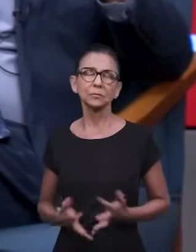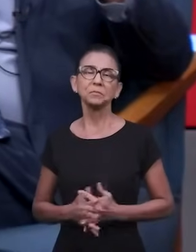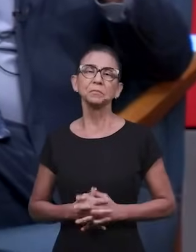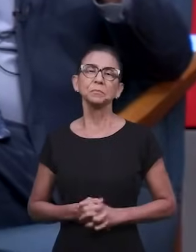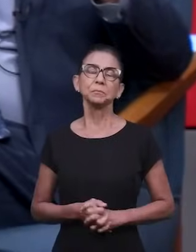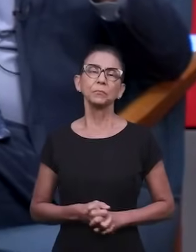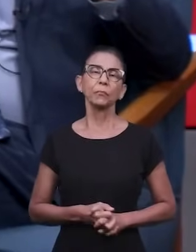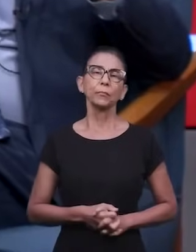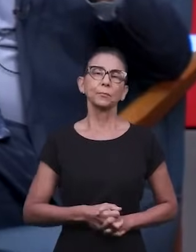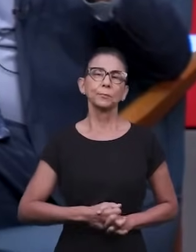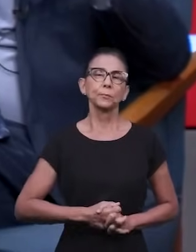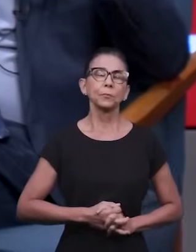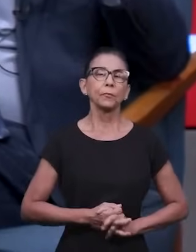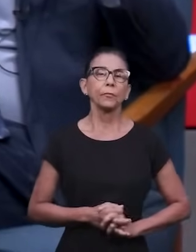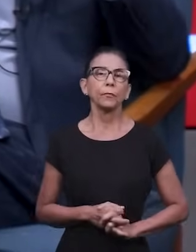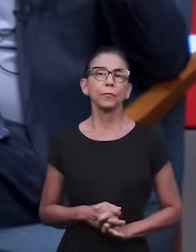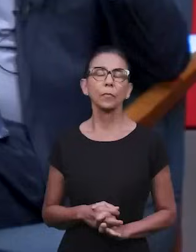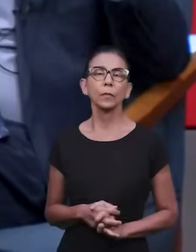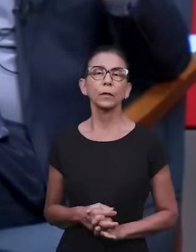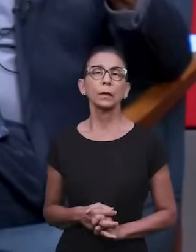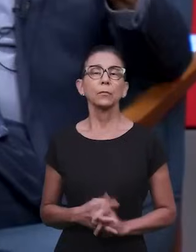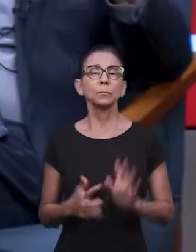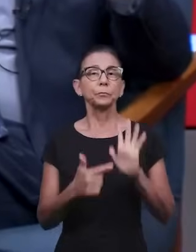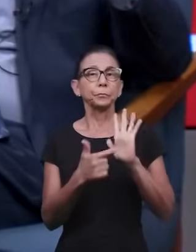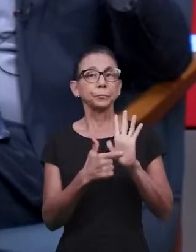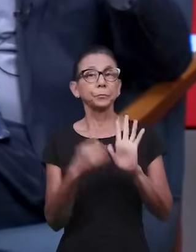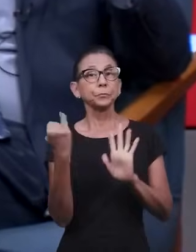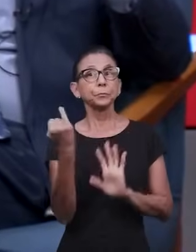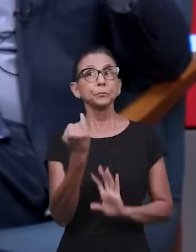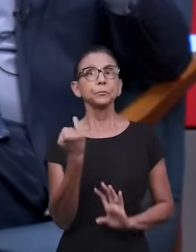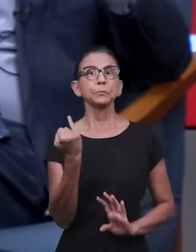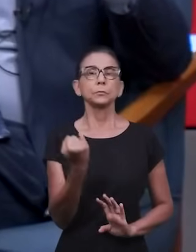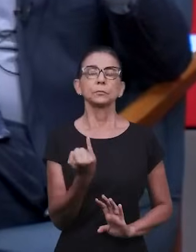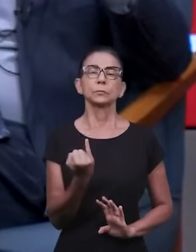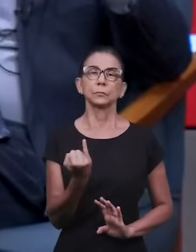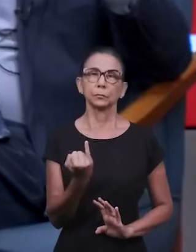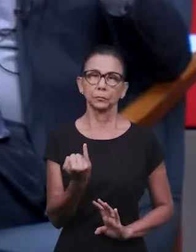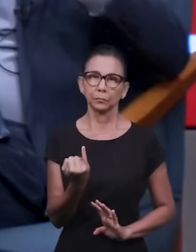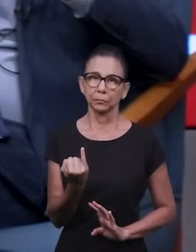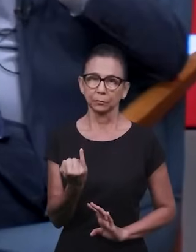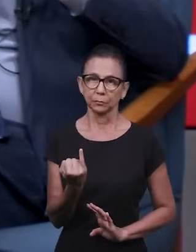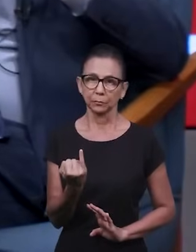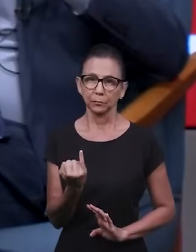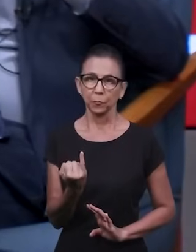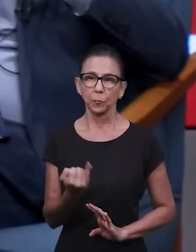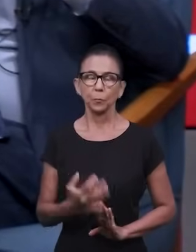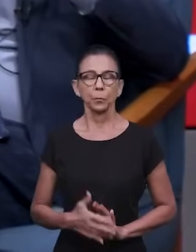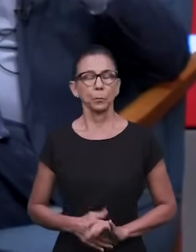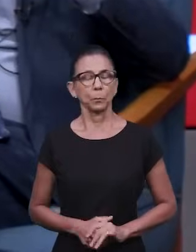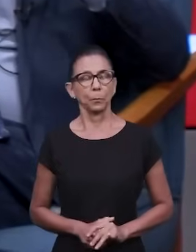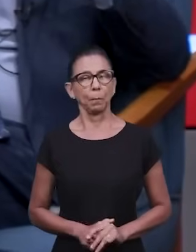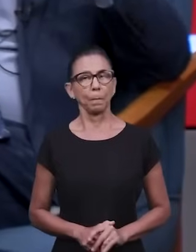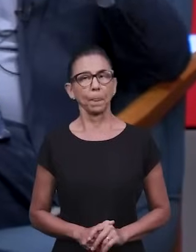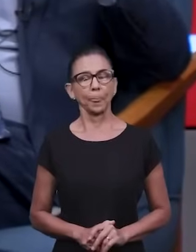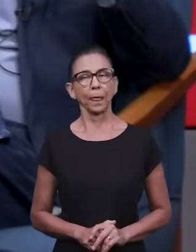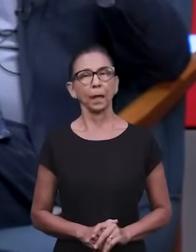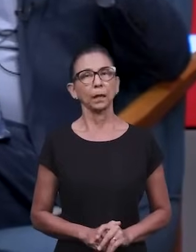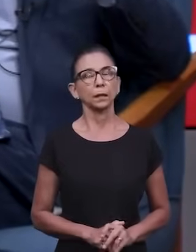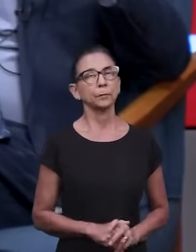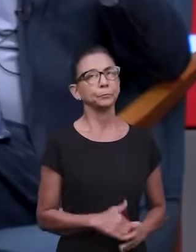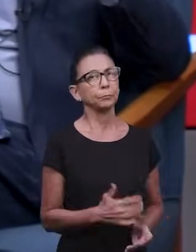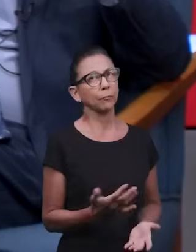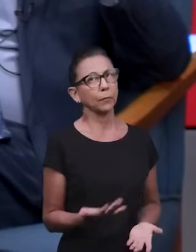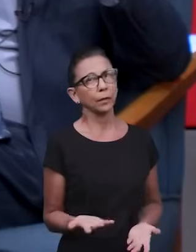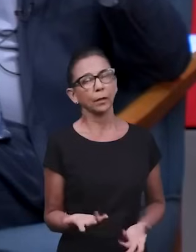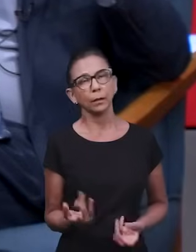próprio corpo e mostrando a importância disso e sem nenhuma